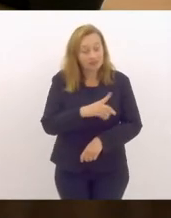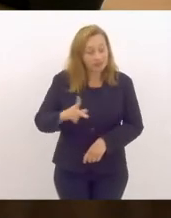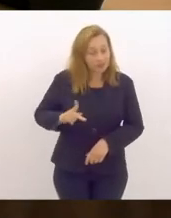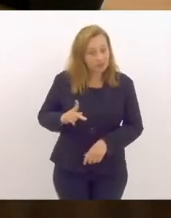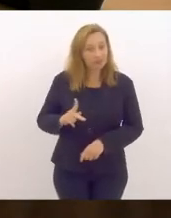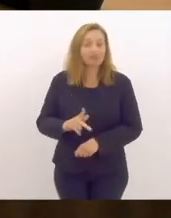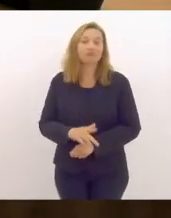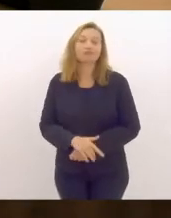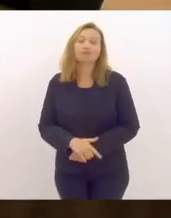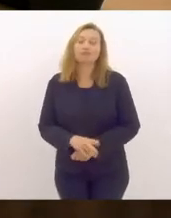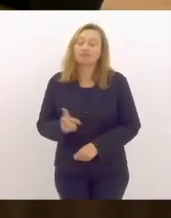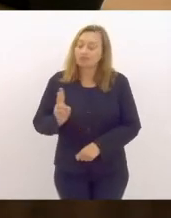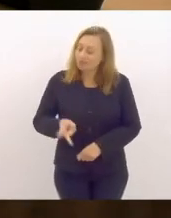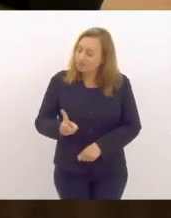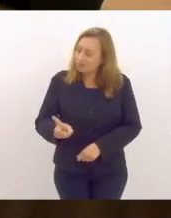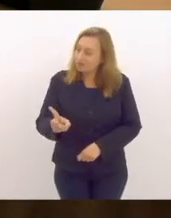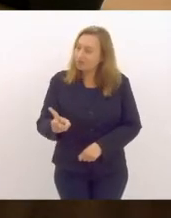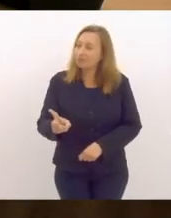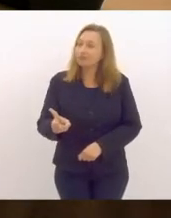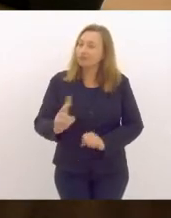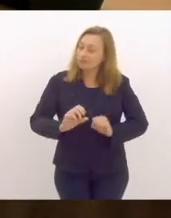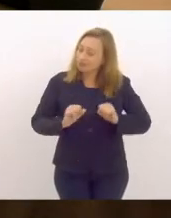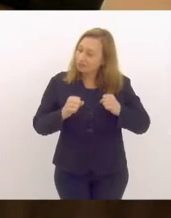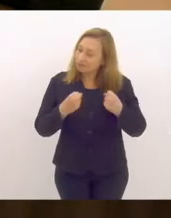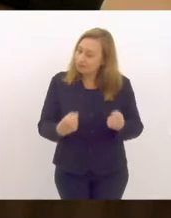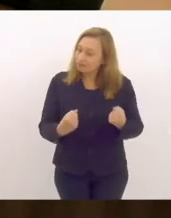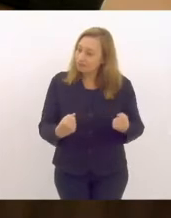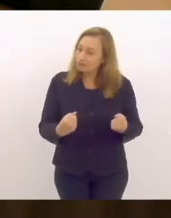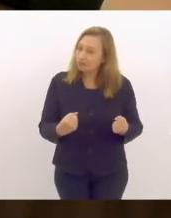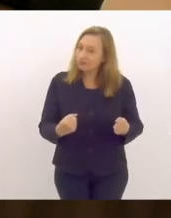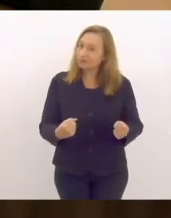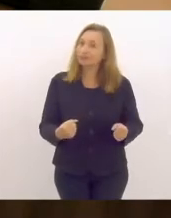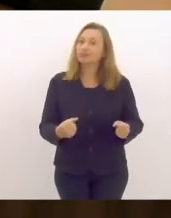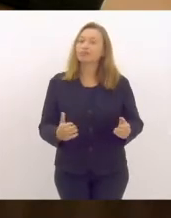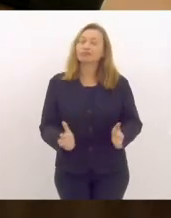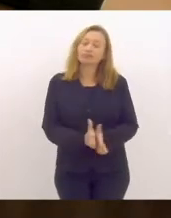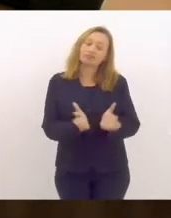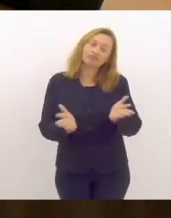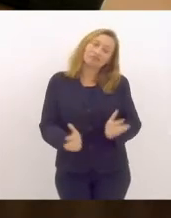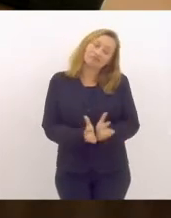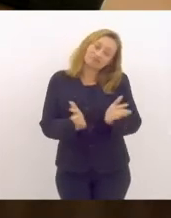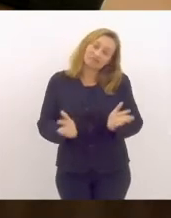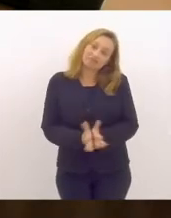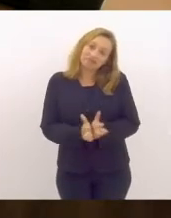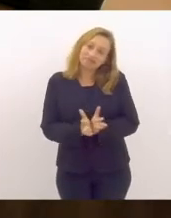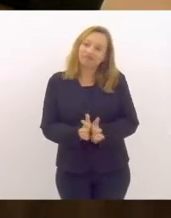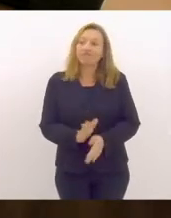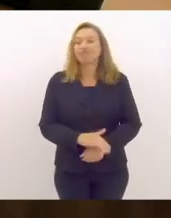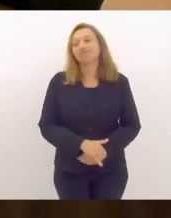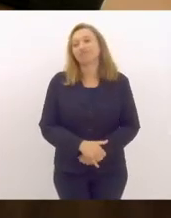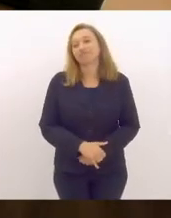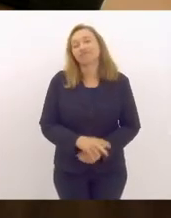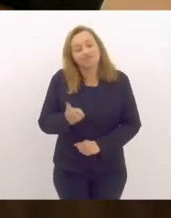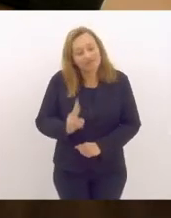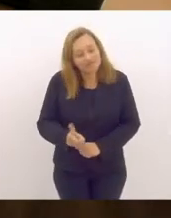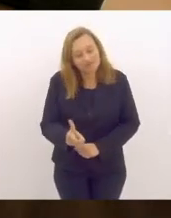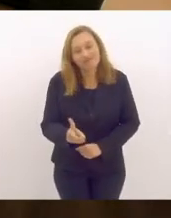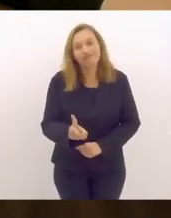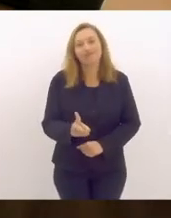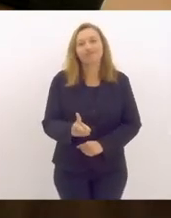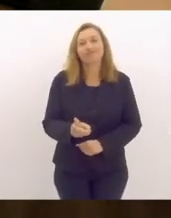defensoria, sempre na defesa dos menos favorecidos, sempre